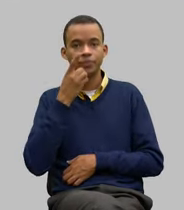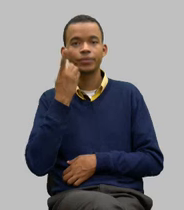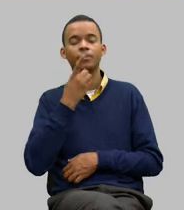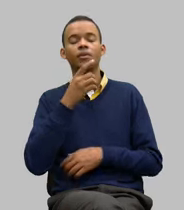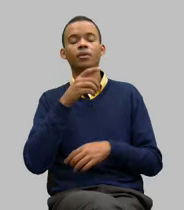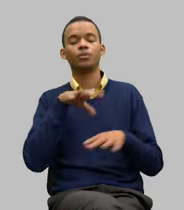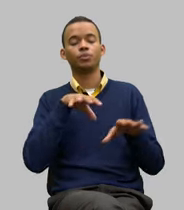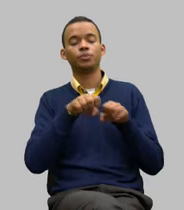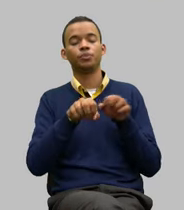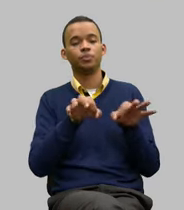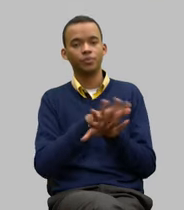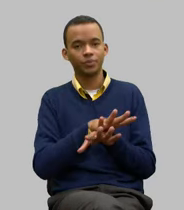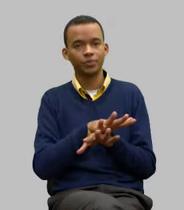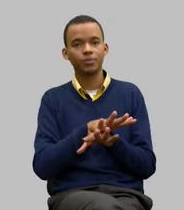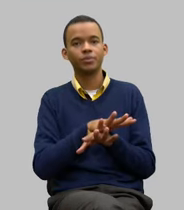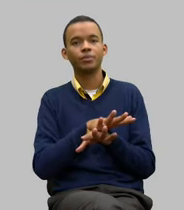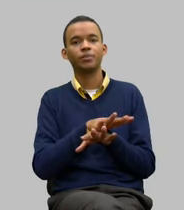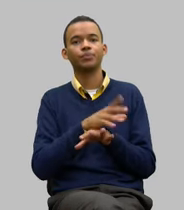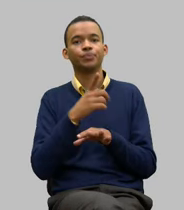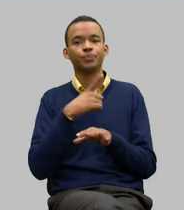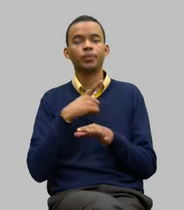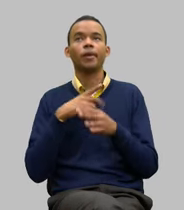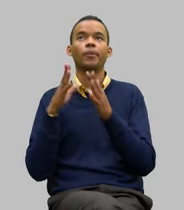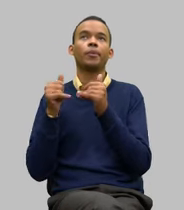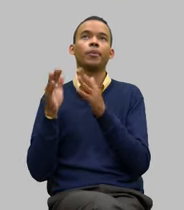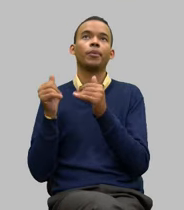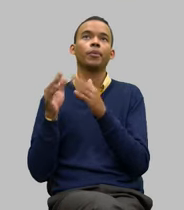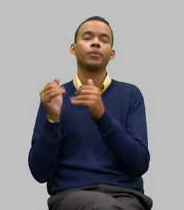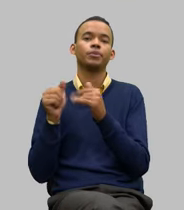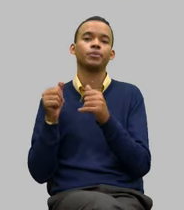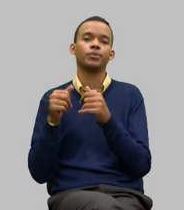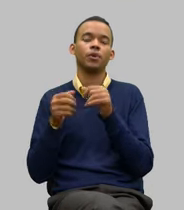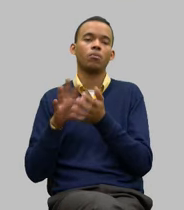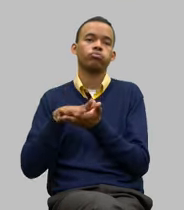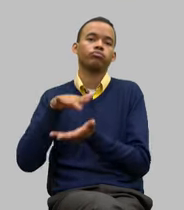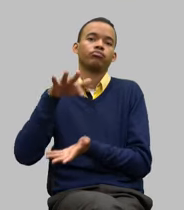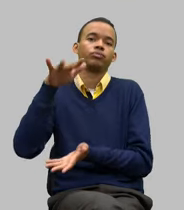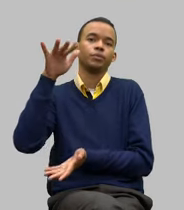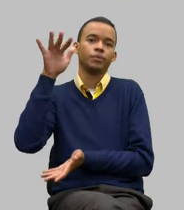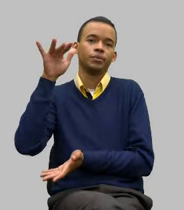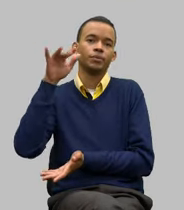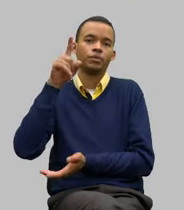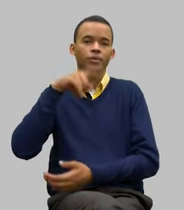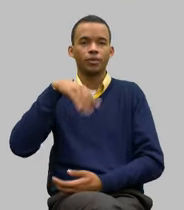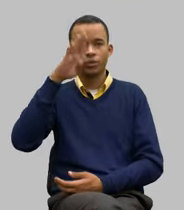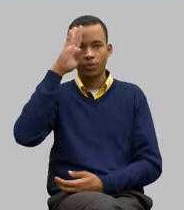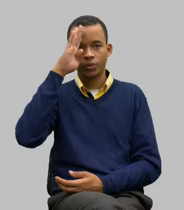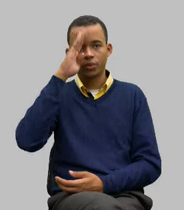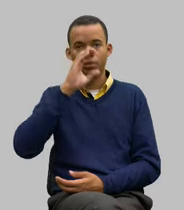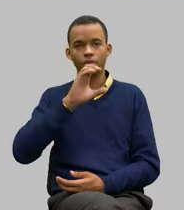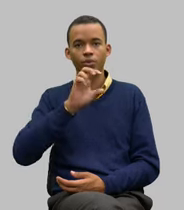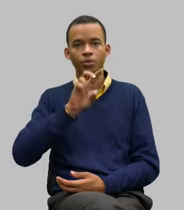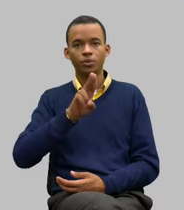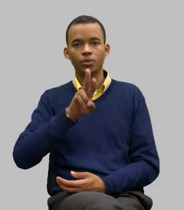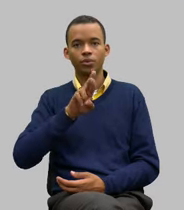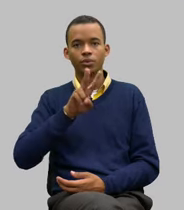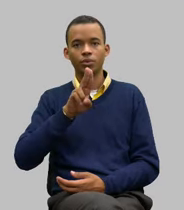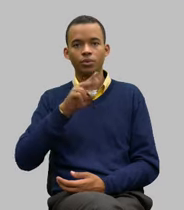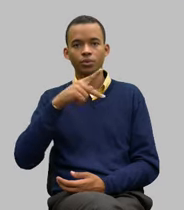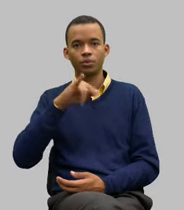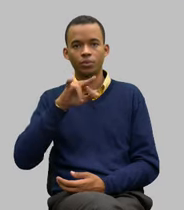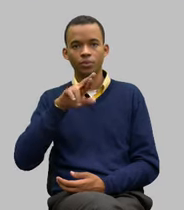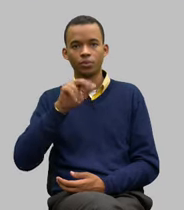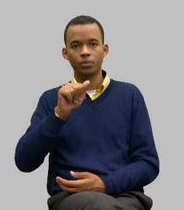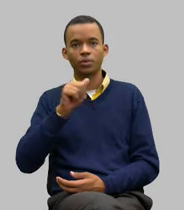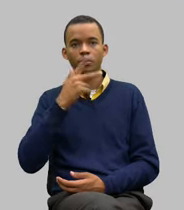formar G enche de pedido aqui parece que é um soldado Curupira Ou seja entra com com os pé trocado ou seja